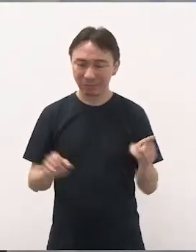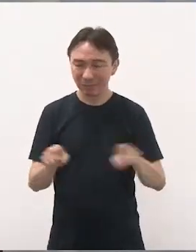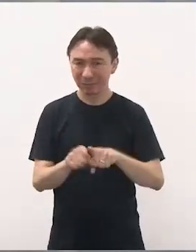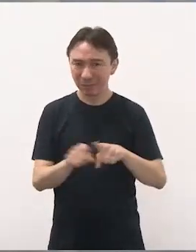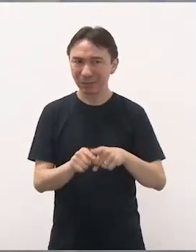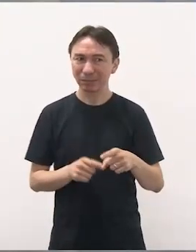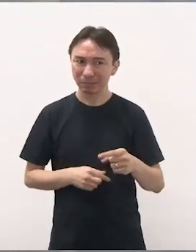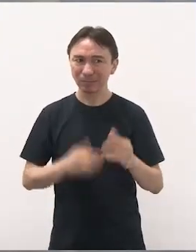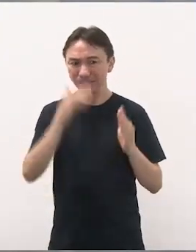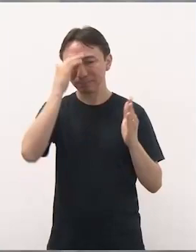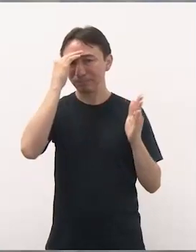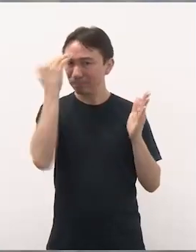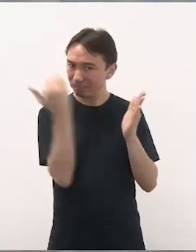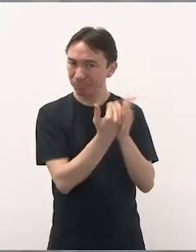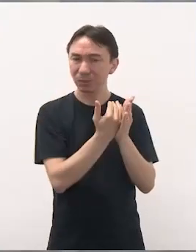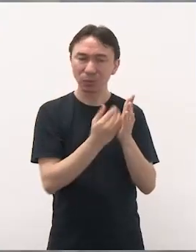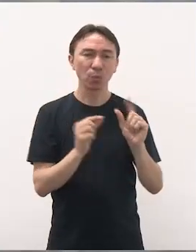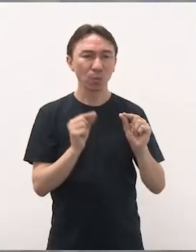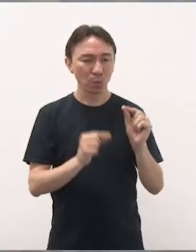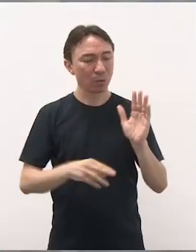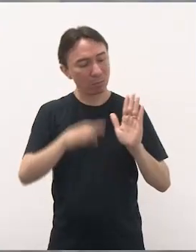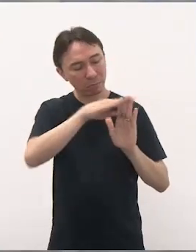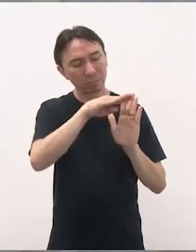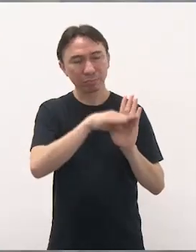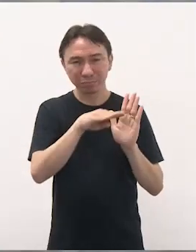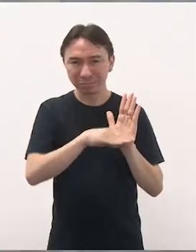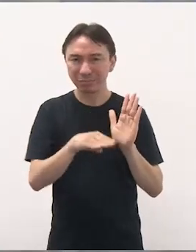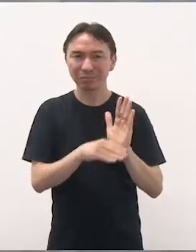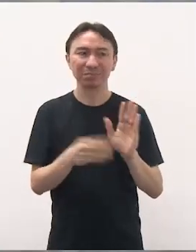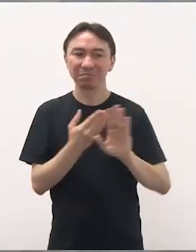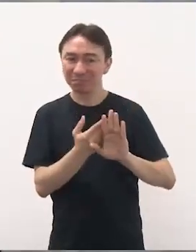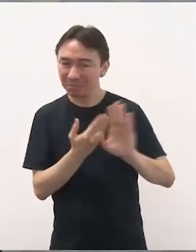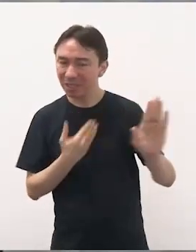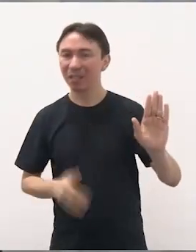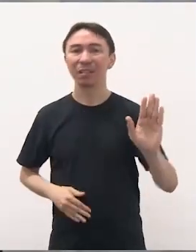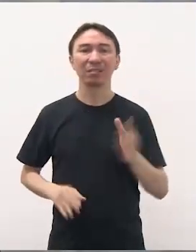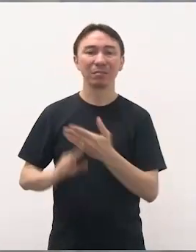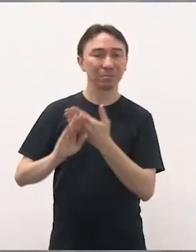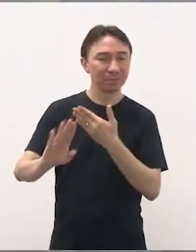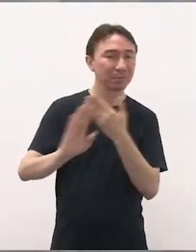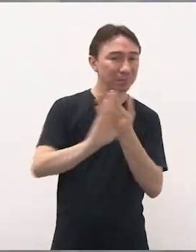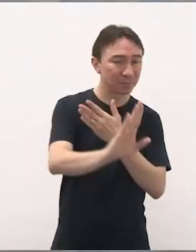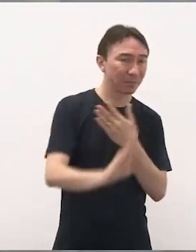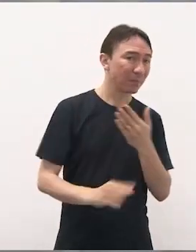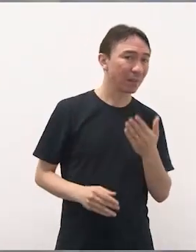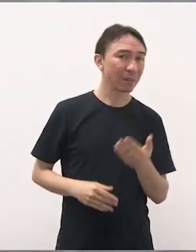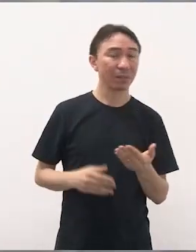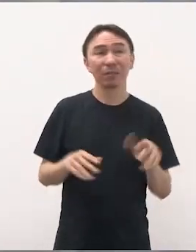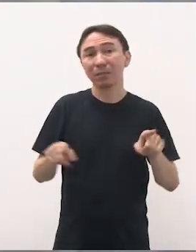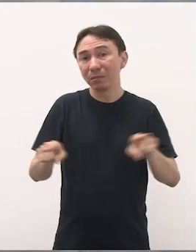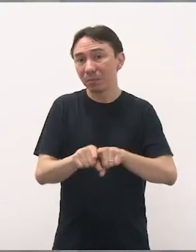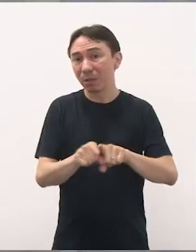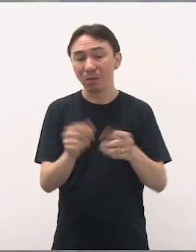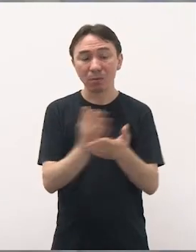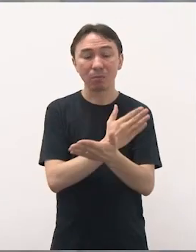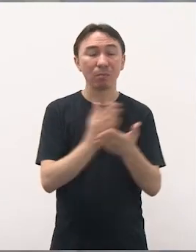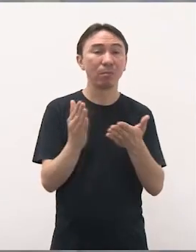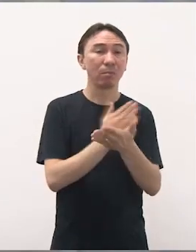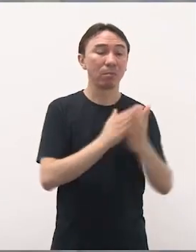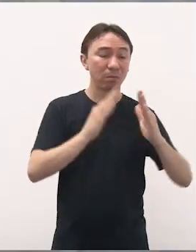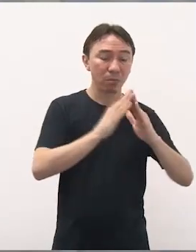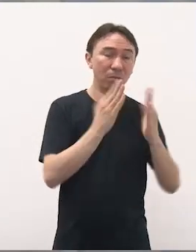né, de unidades escolares que ainda não têm aulas presenciais e as que têm que seguir aí uma série